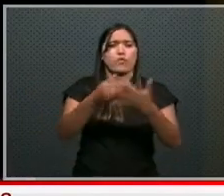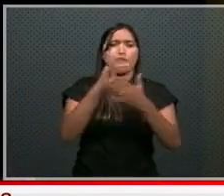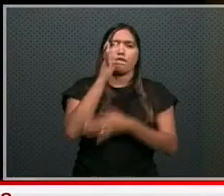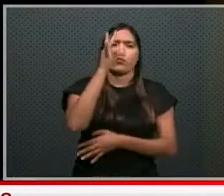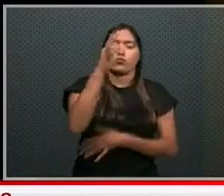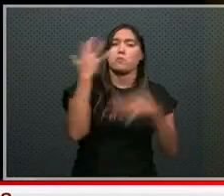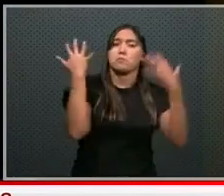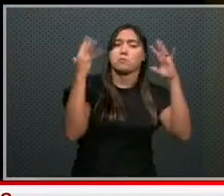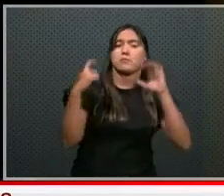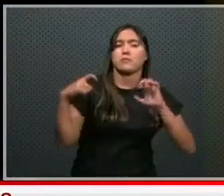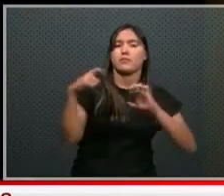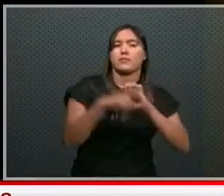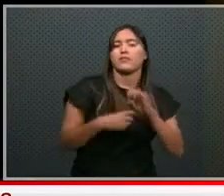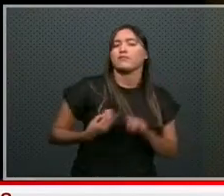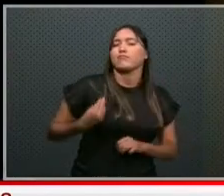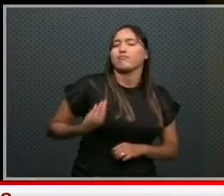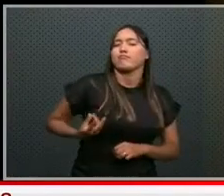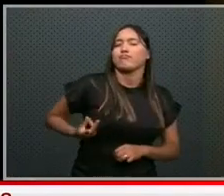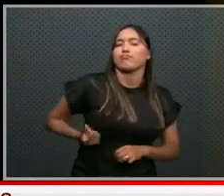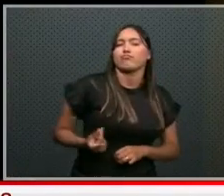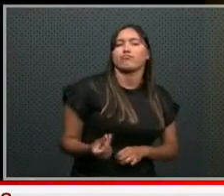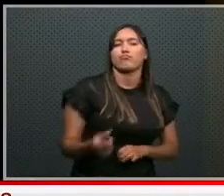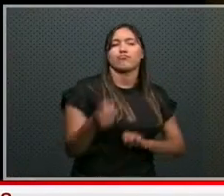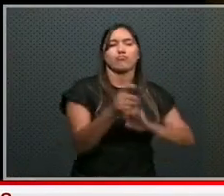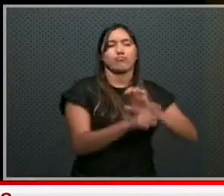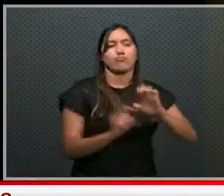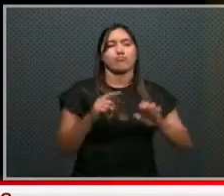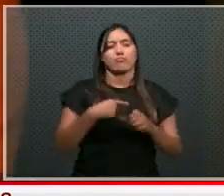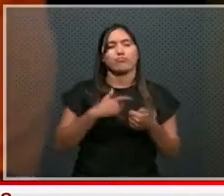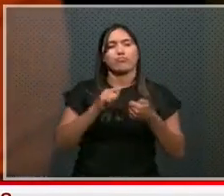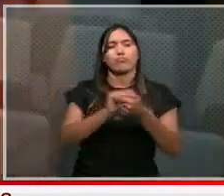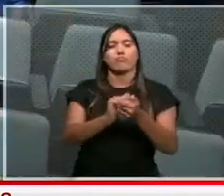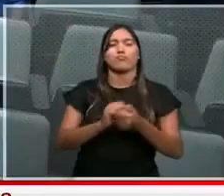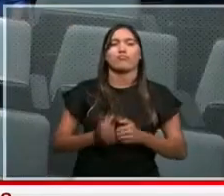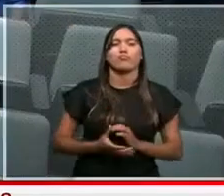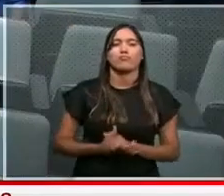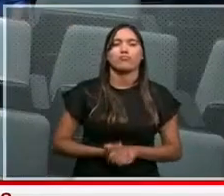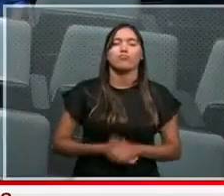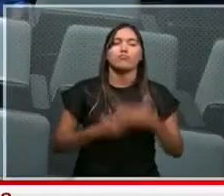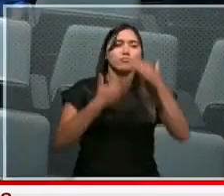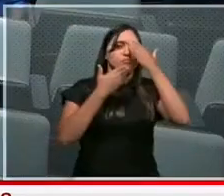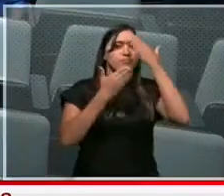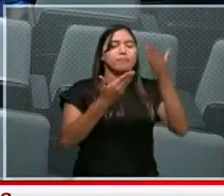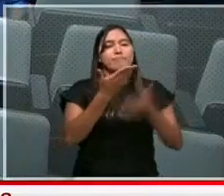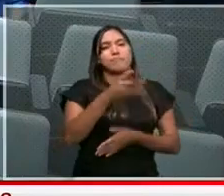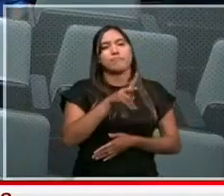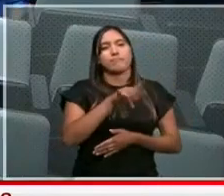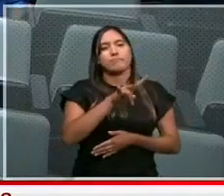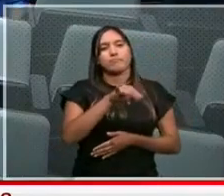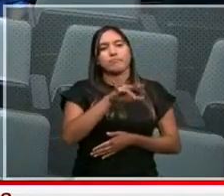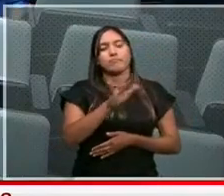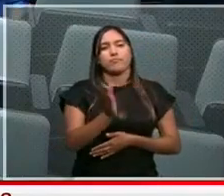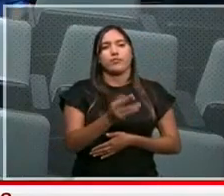a Embrapa vida longa Embrapa e sigamos juntos Obrigado querida